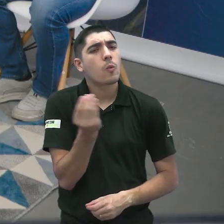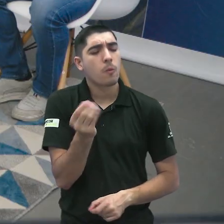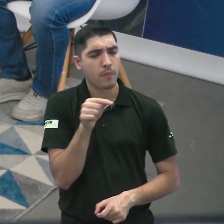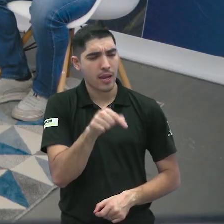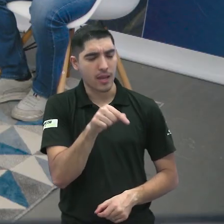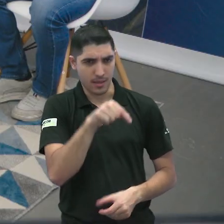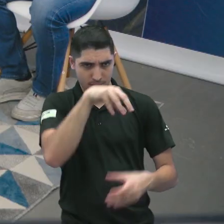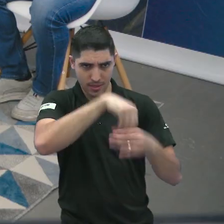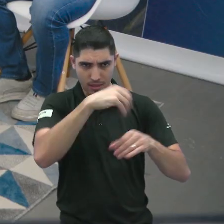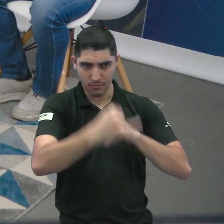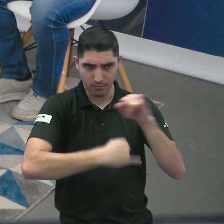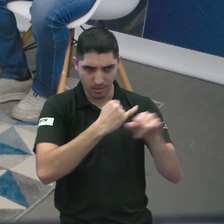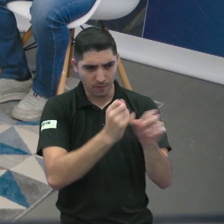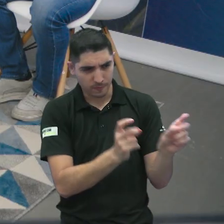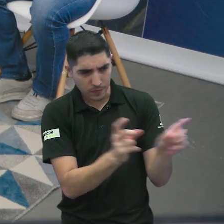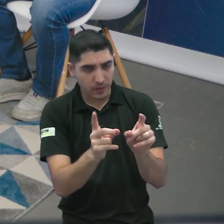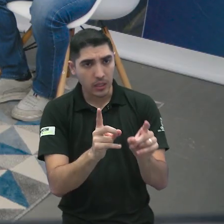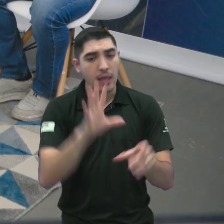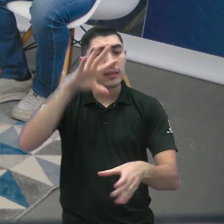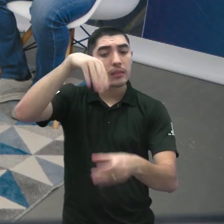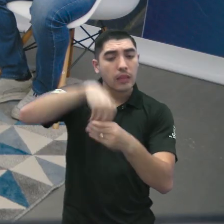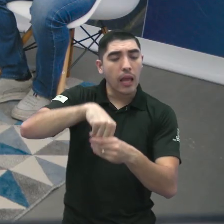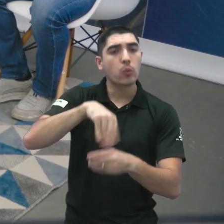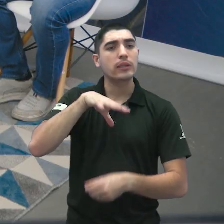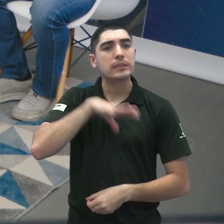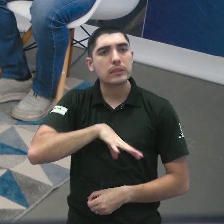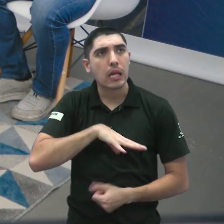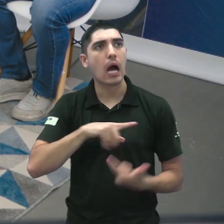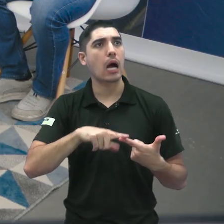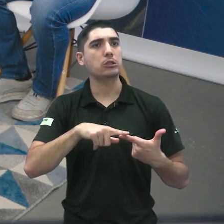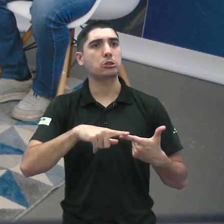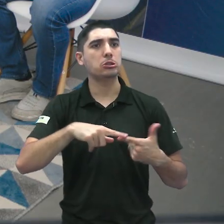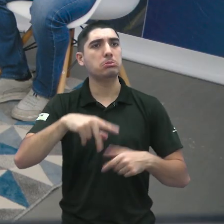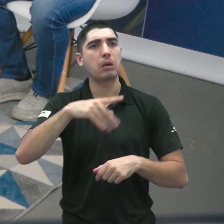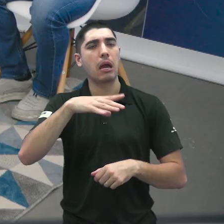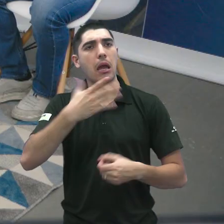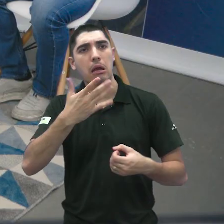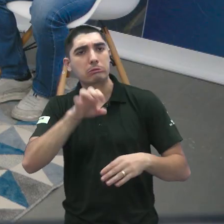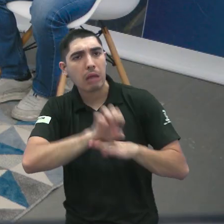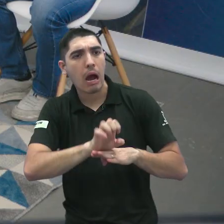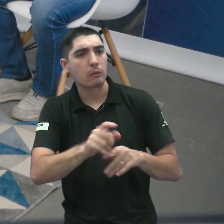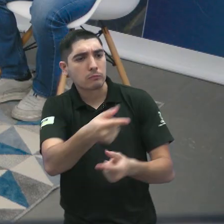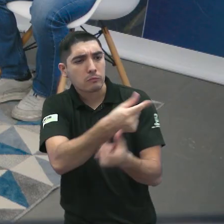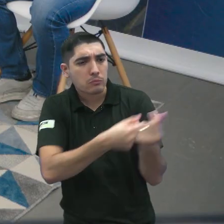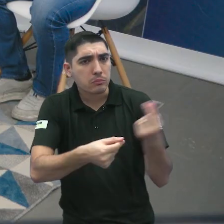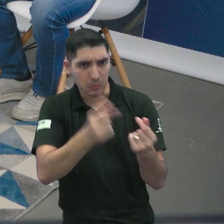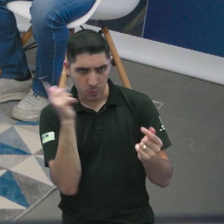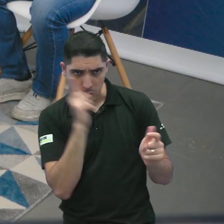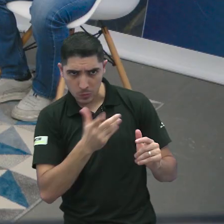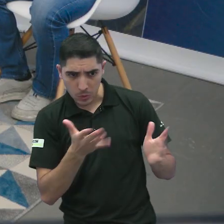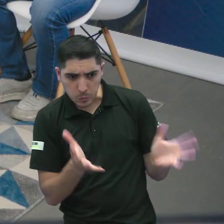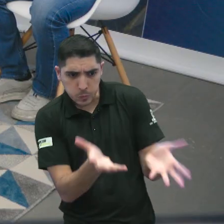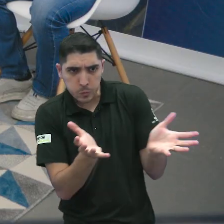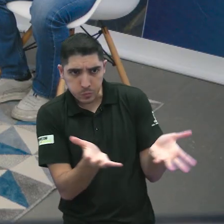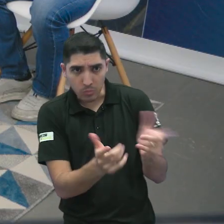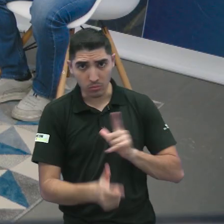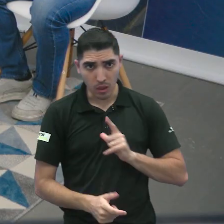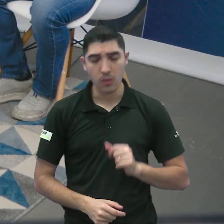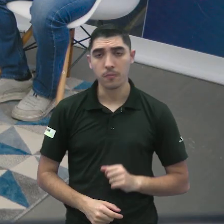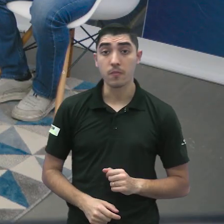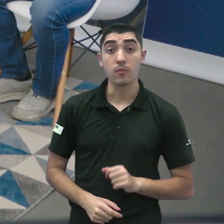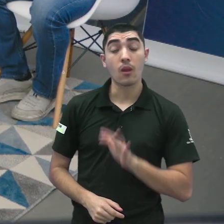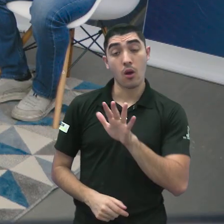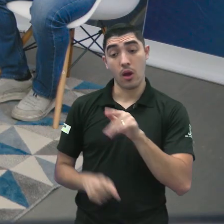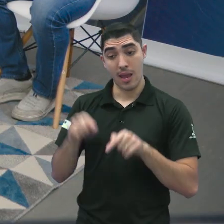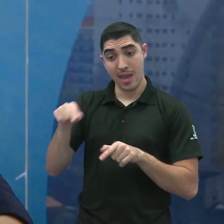e-commerce movimenta, né, a economia local e ajuda a gerar renda? Então, acredito que o e-commerce, né,